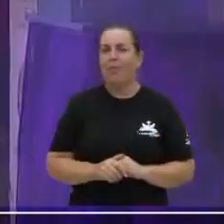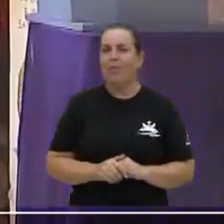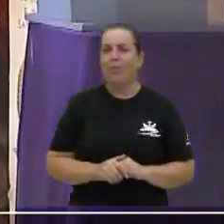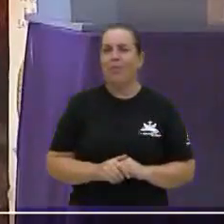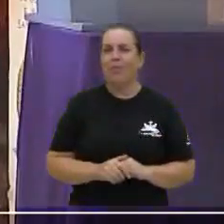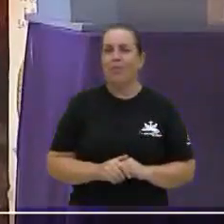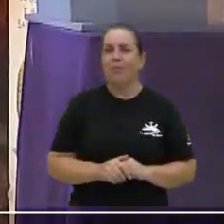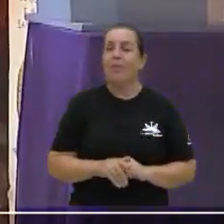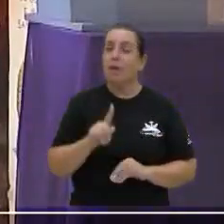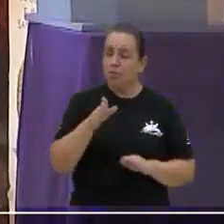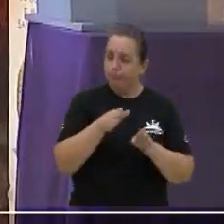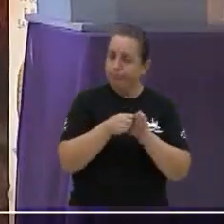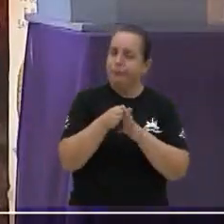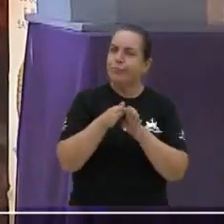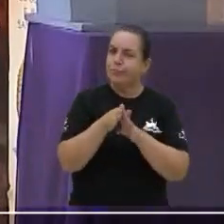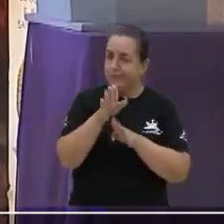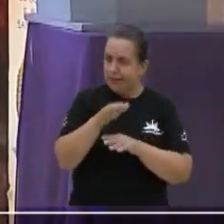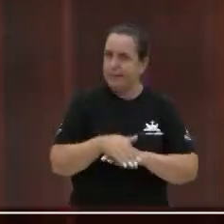Posso lhe dar um conselho?